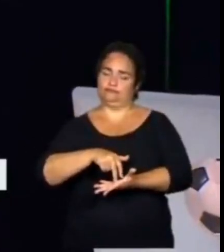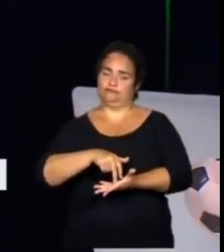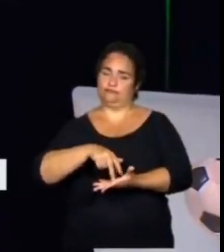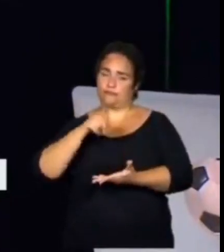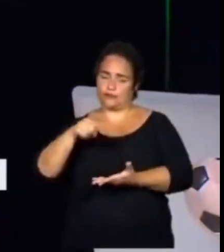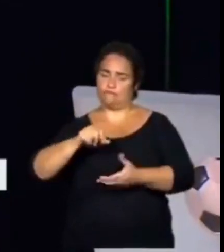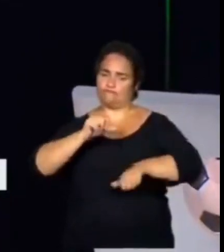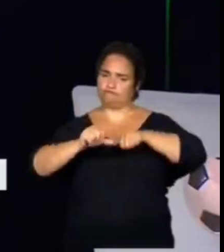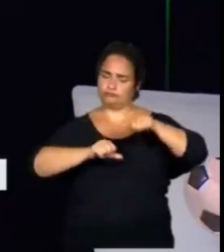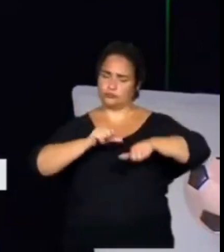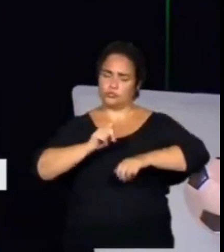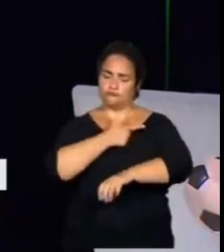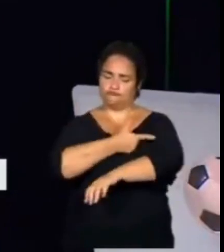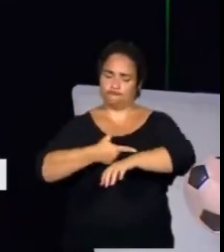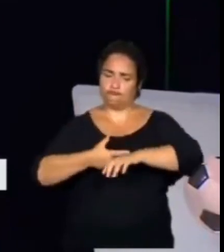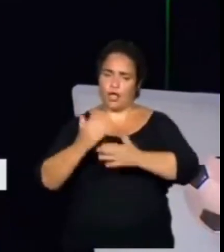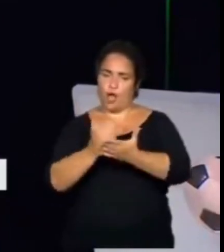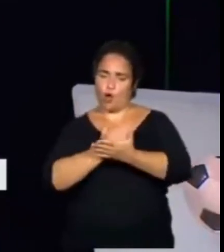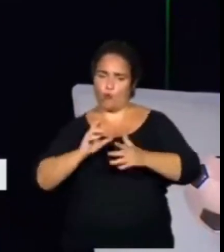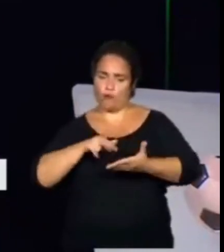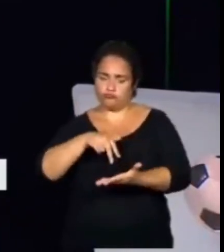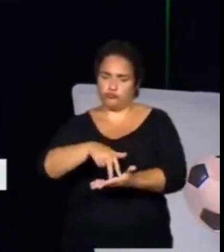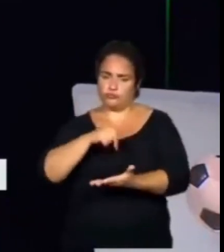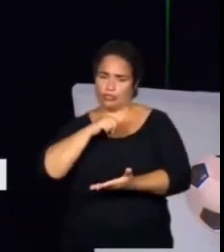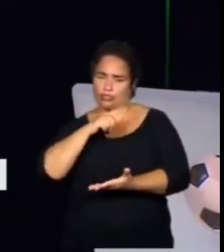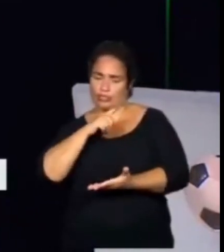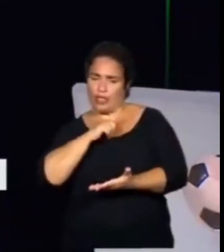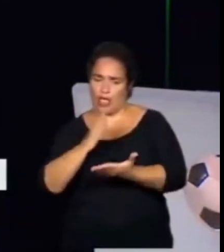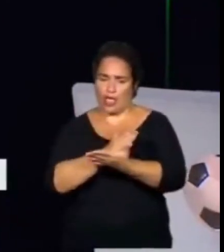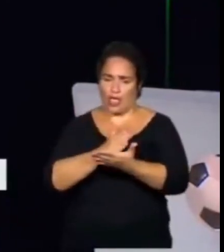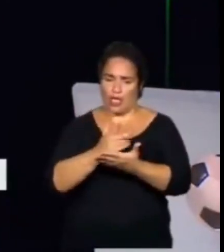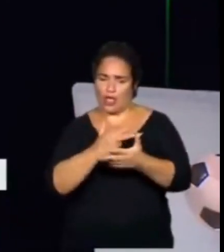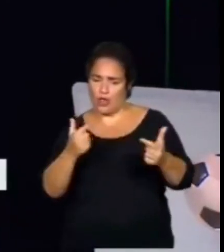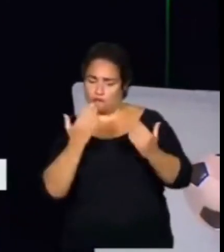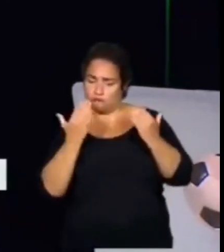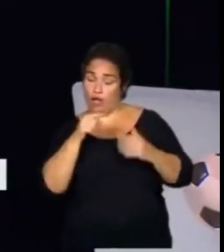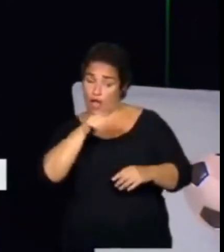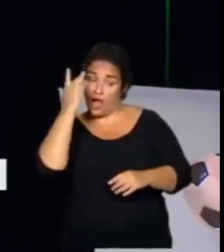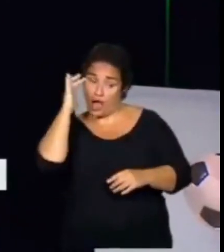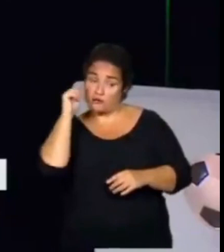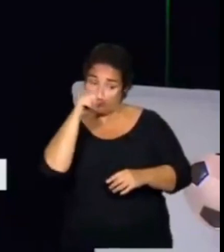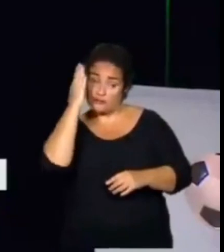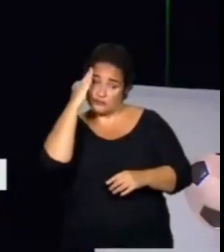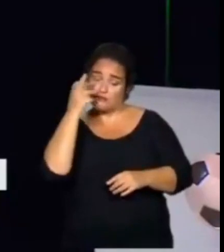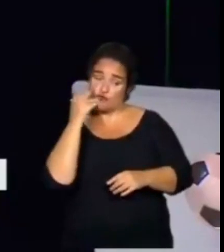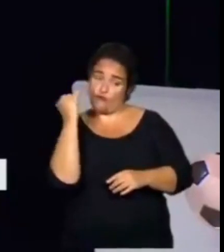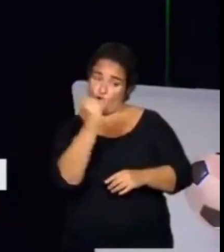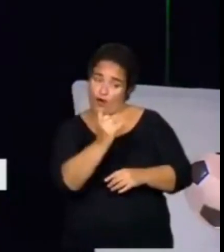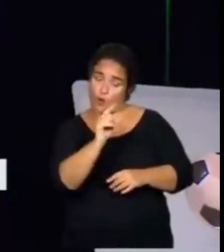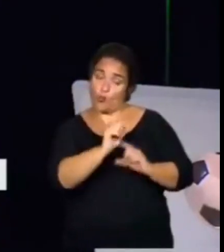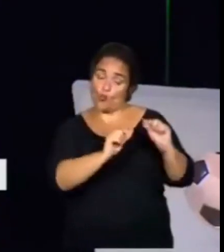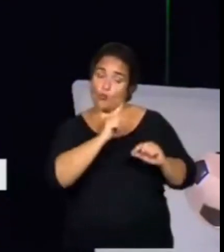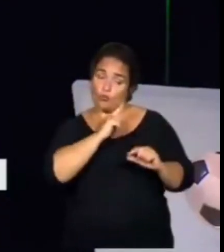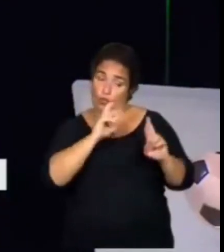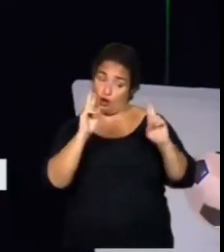Assim, em termos de mudança de postura, em algumas posturas que você tem, tudo isso e tal, eu acho que você sabe do que eu estou falando, do que a